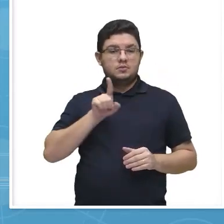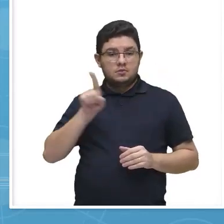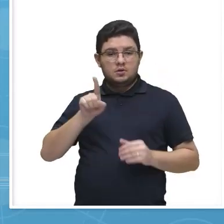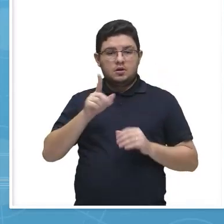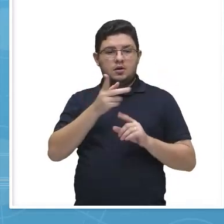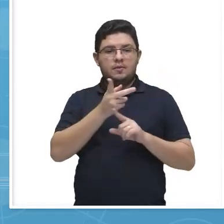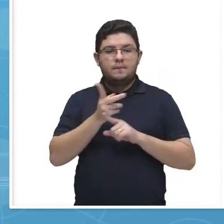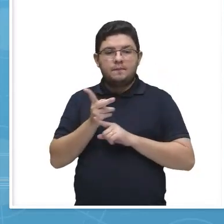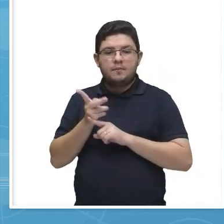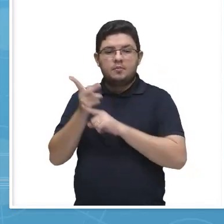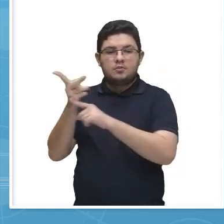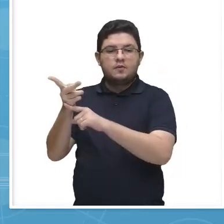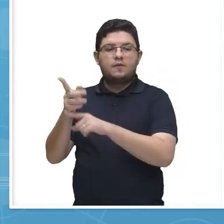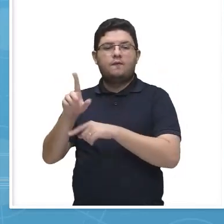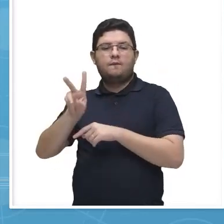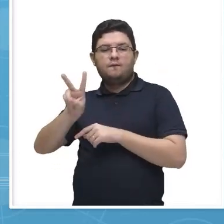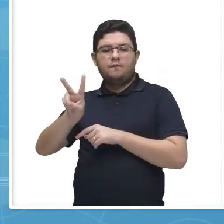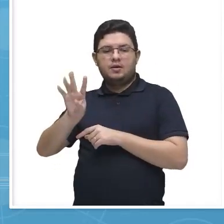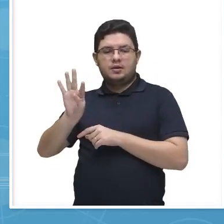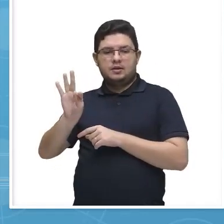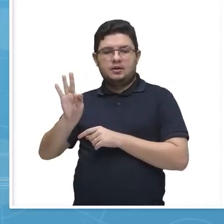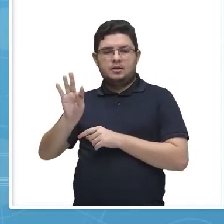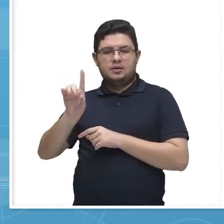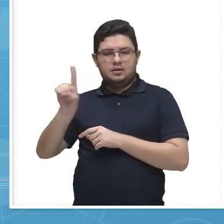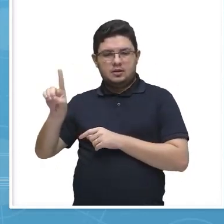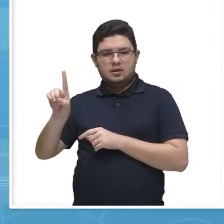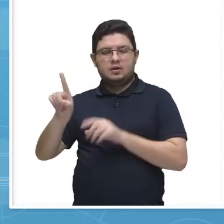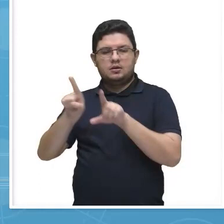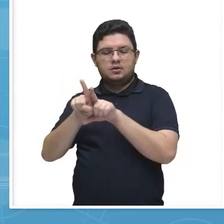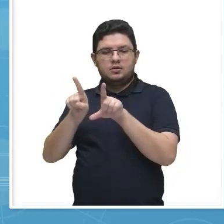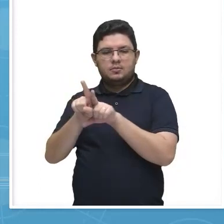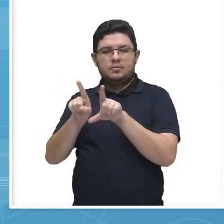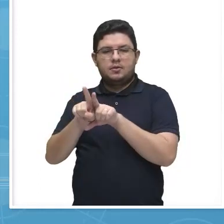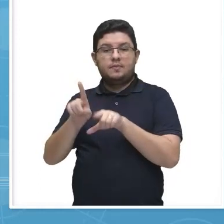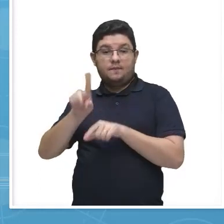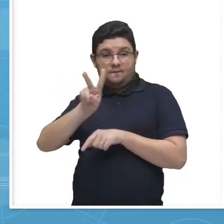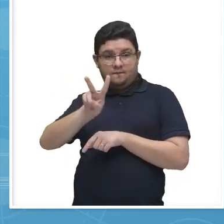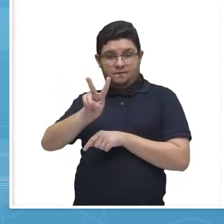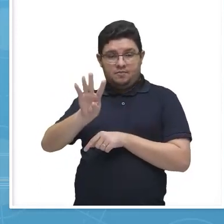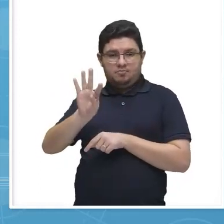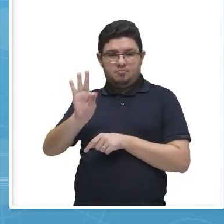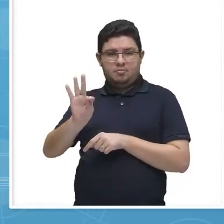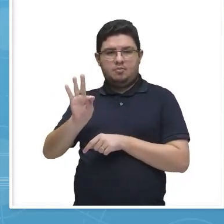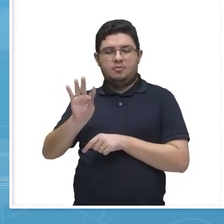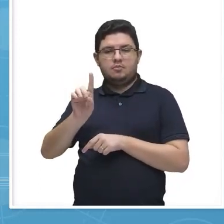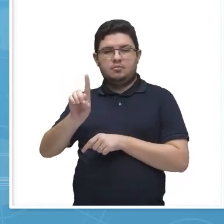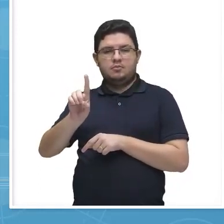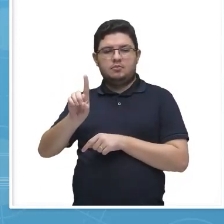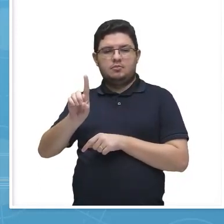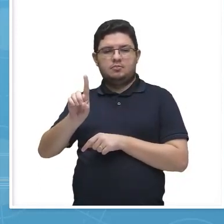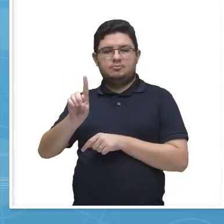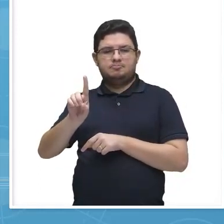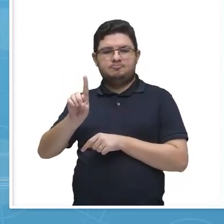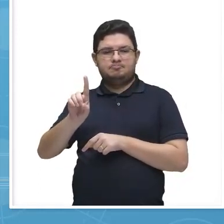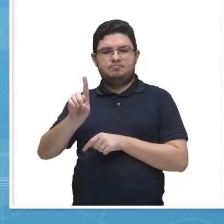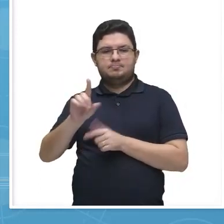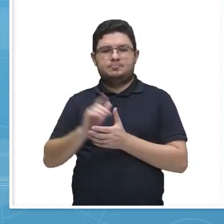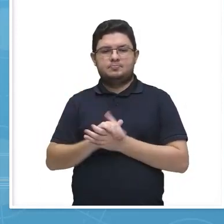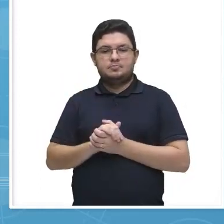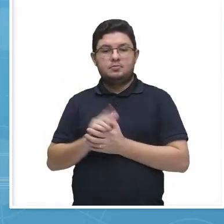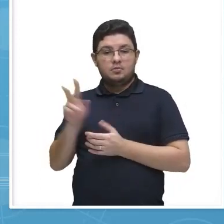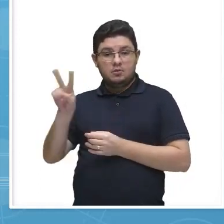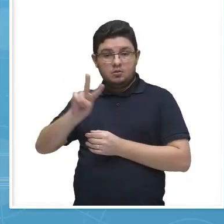e indireto, porque exige estes 2 complementos. Um com a preposição, um